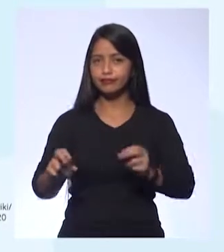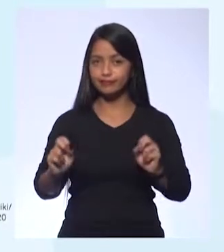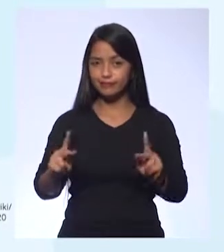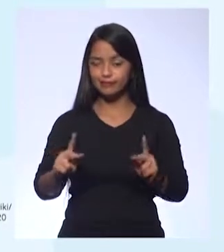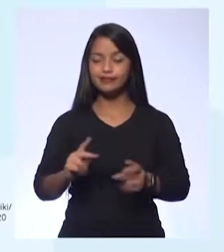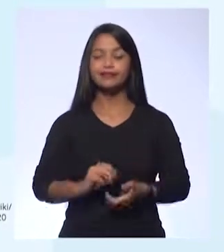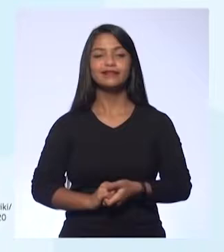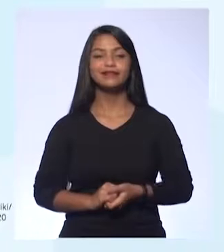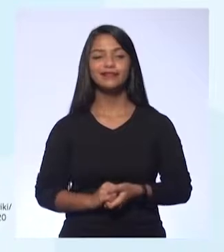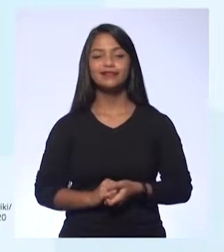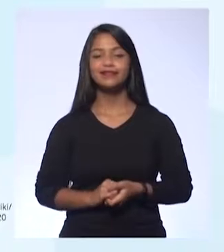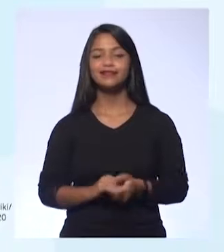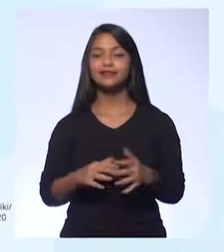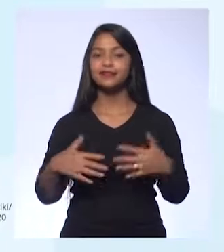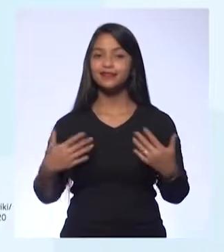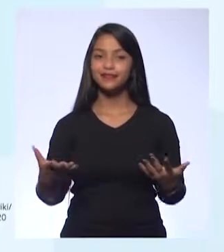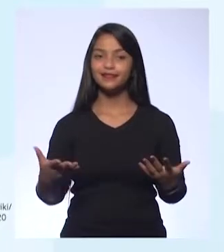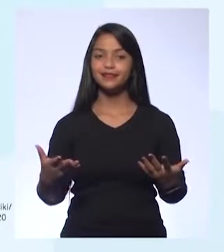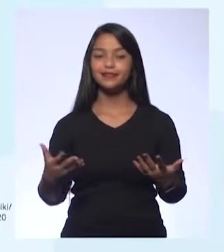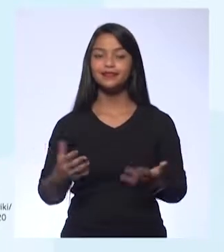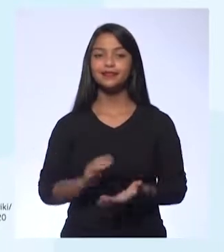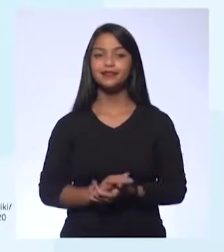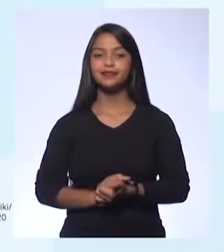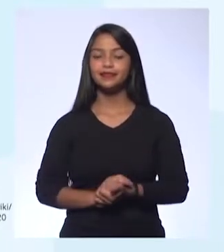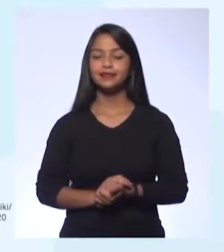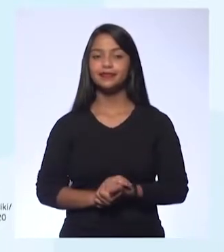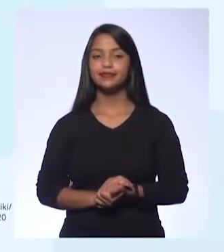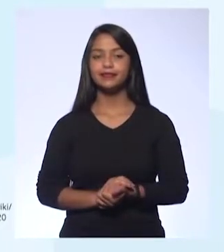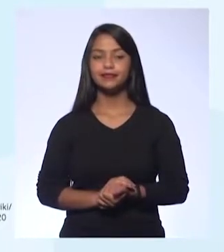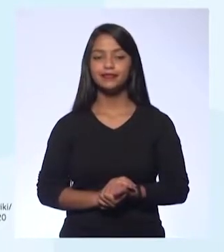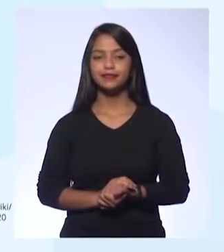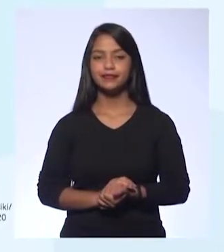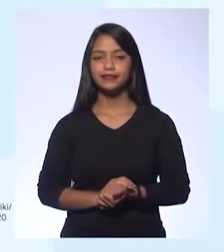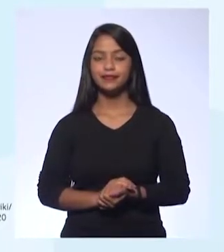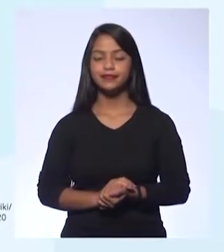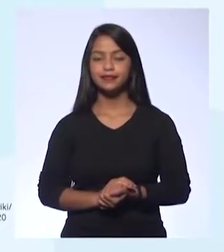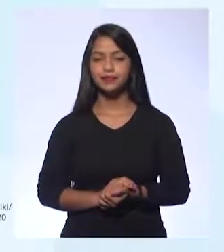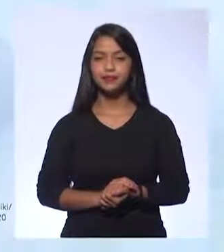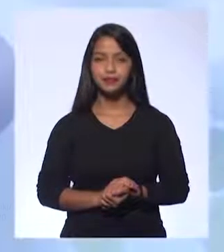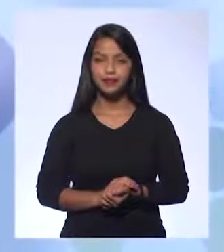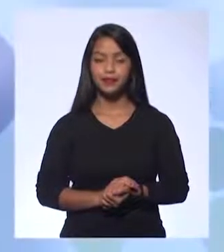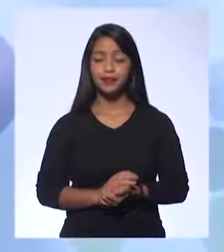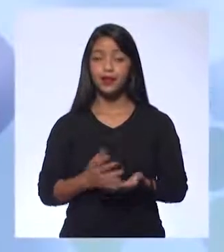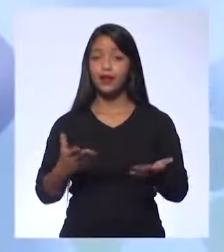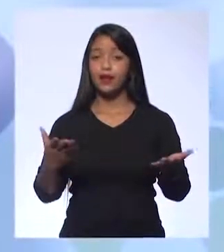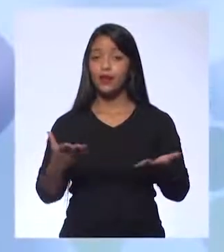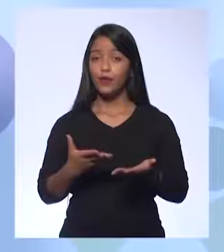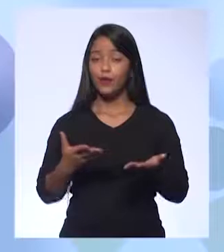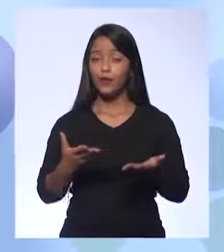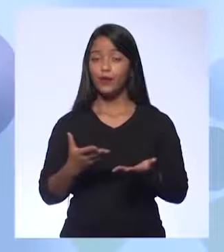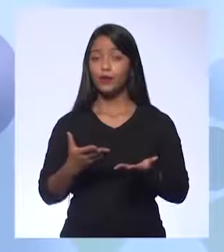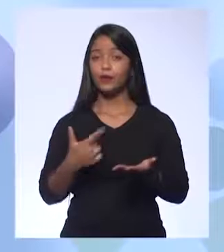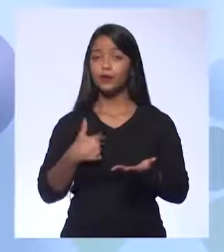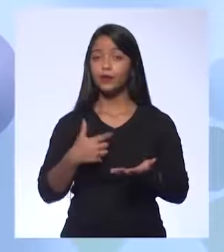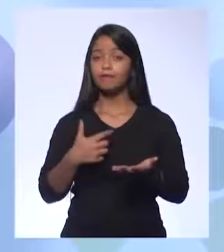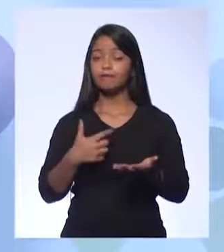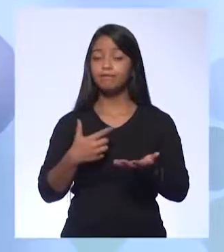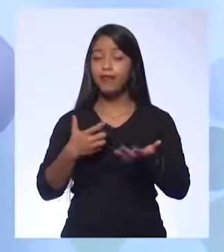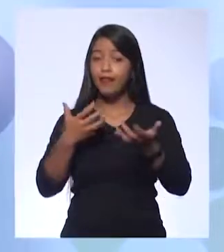bem? Bom, pois bem, aí é o seguinte, meus queridos, eu vou querer agora uma